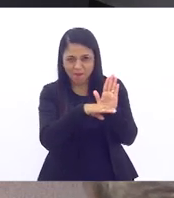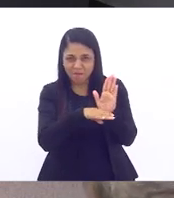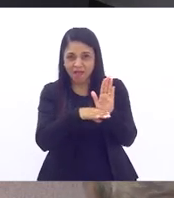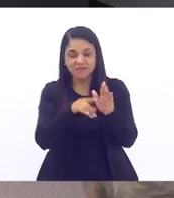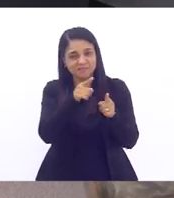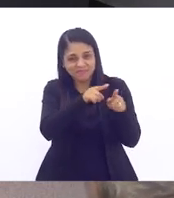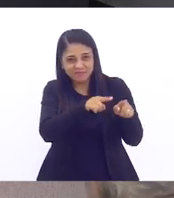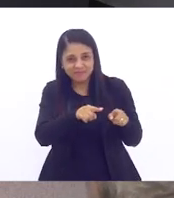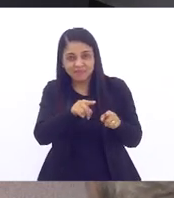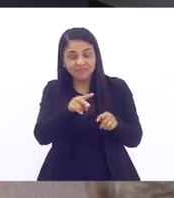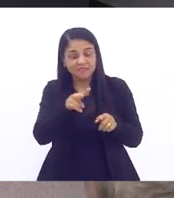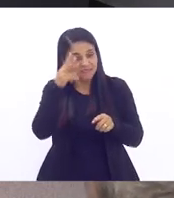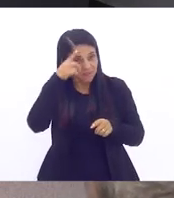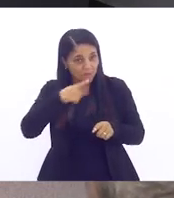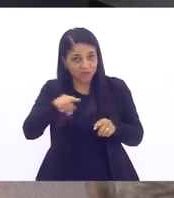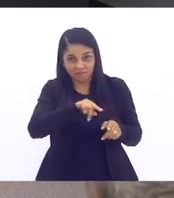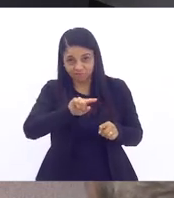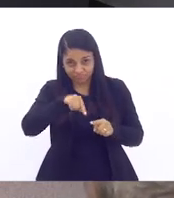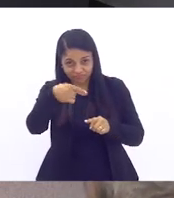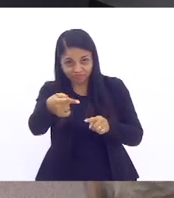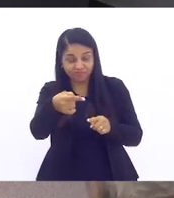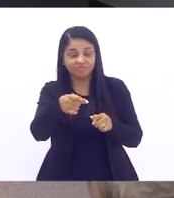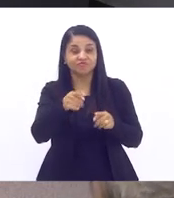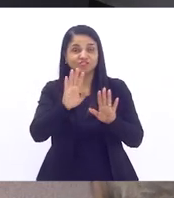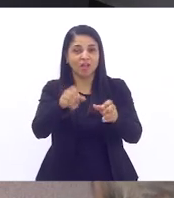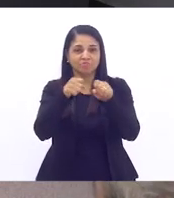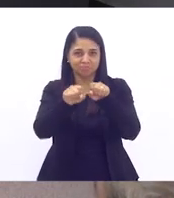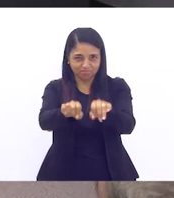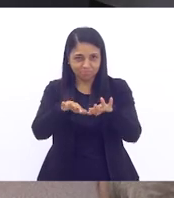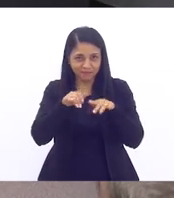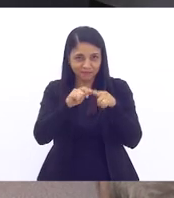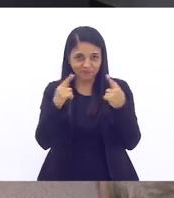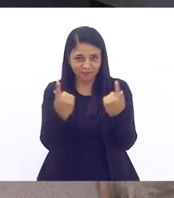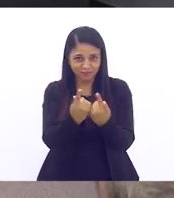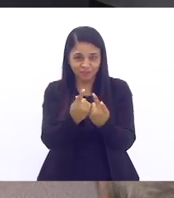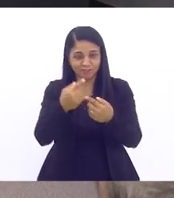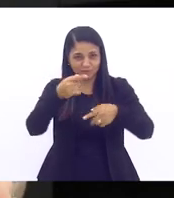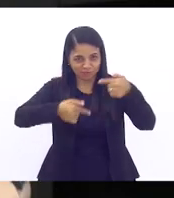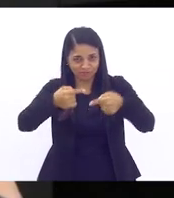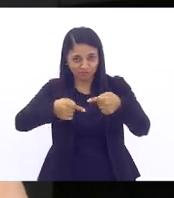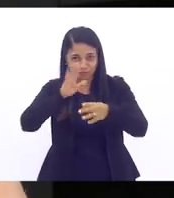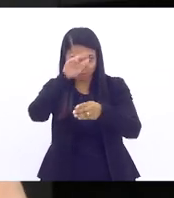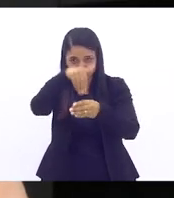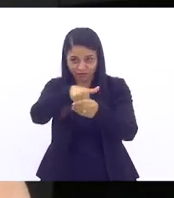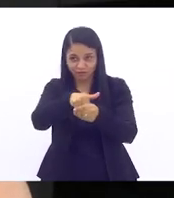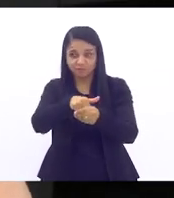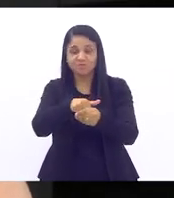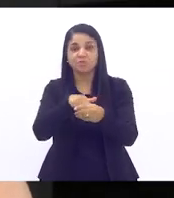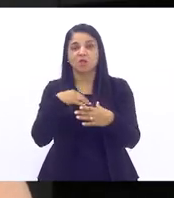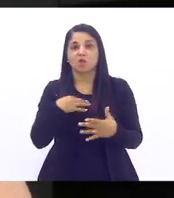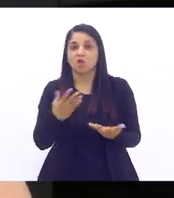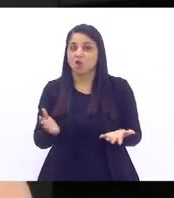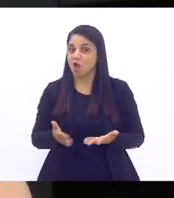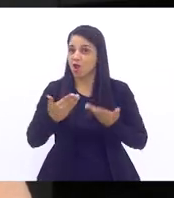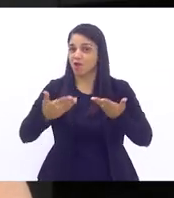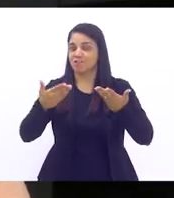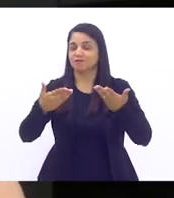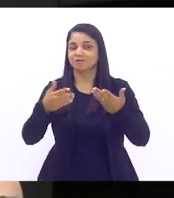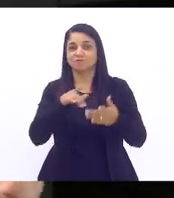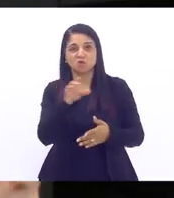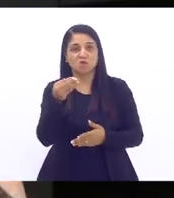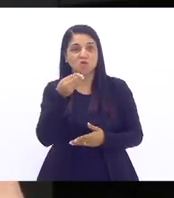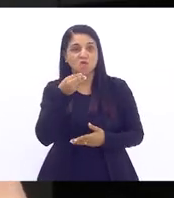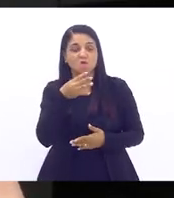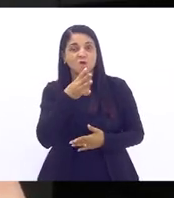E sendo otimistas que a gente não tem conhecimento pela pelo conhecimento de vocês